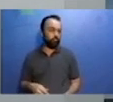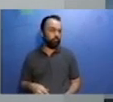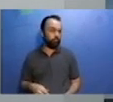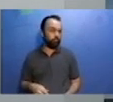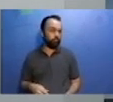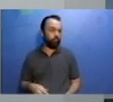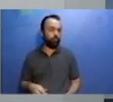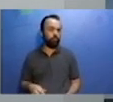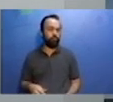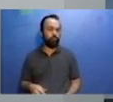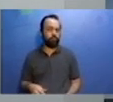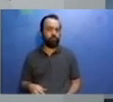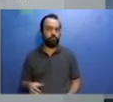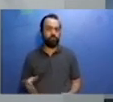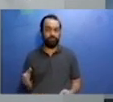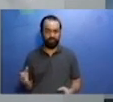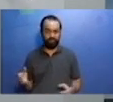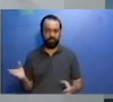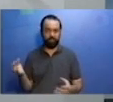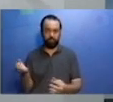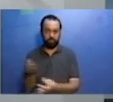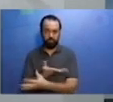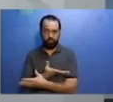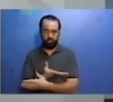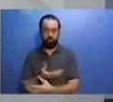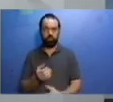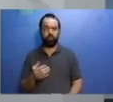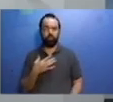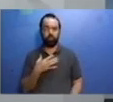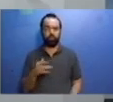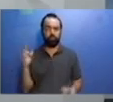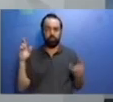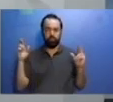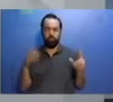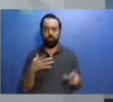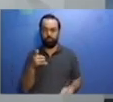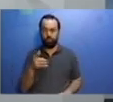Bom, pessoal, esse era o conteúdo, espero que tenham gostado e bons estudos a todos.